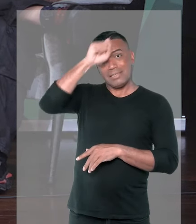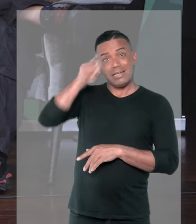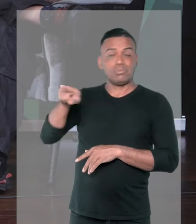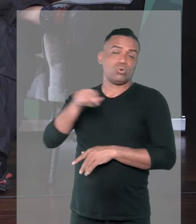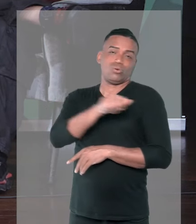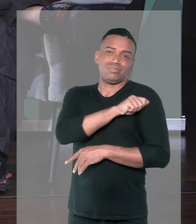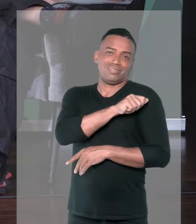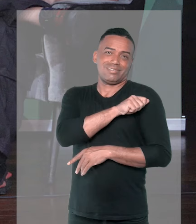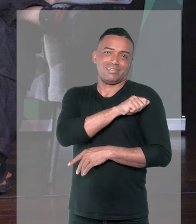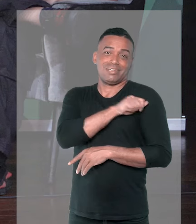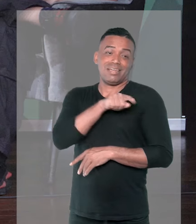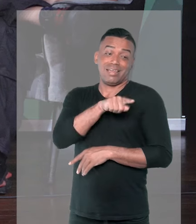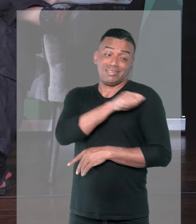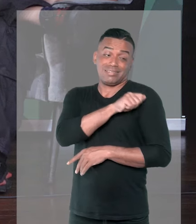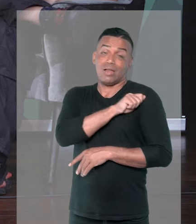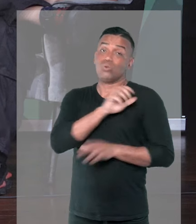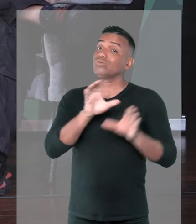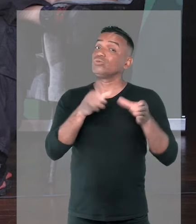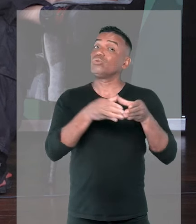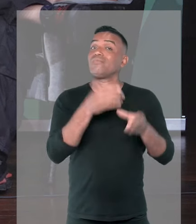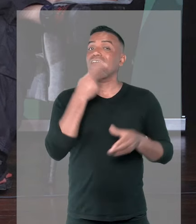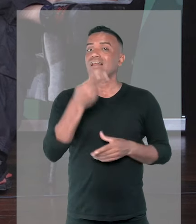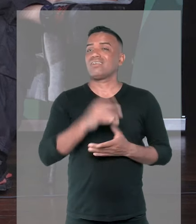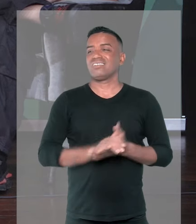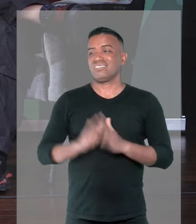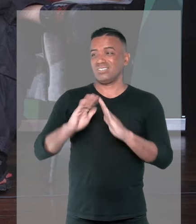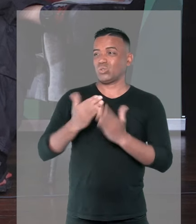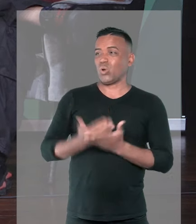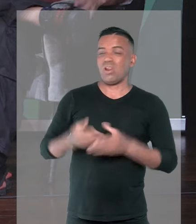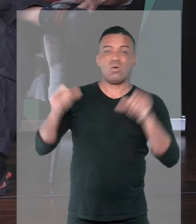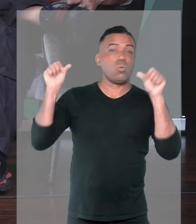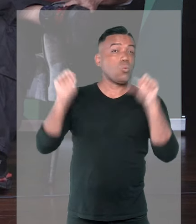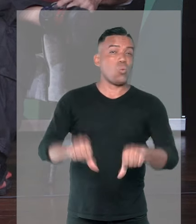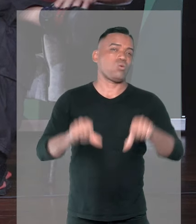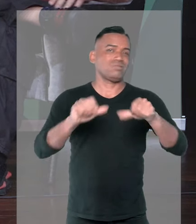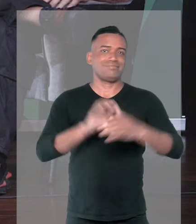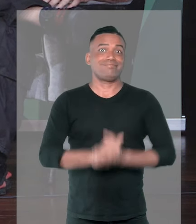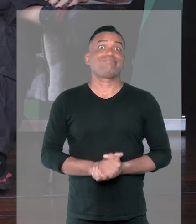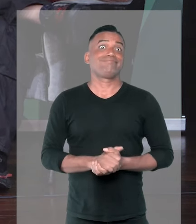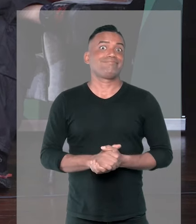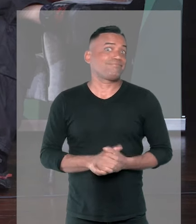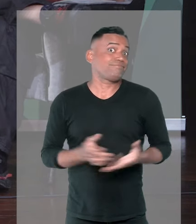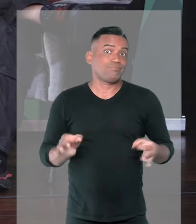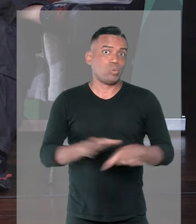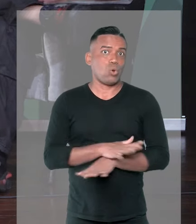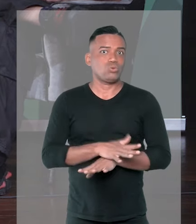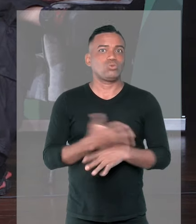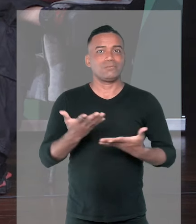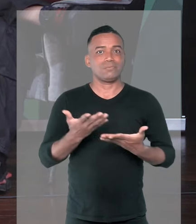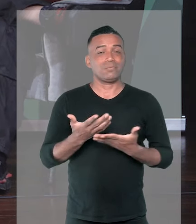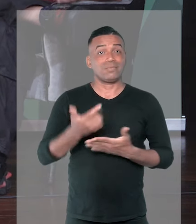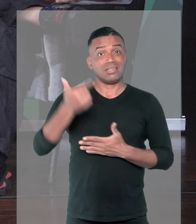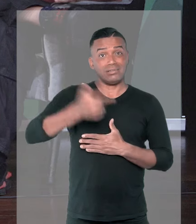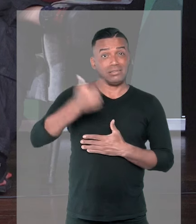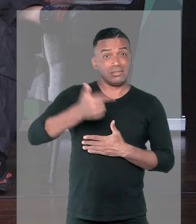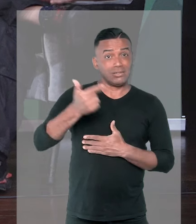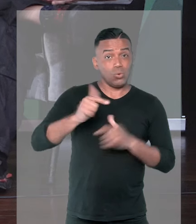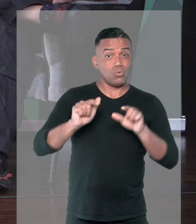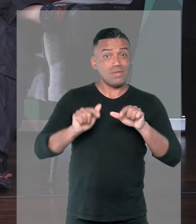alunos O que que os alunos vão dizer a escola é uma droga Pronto quem é o segundo